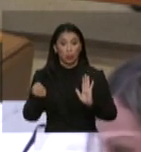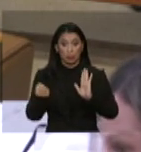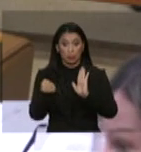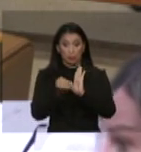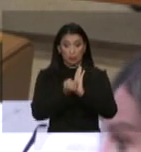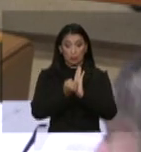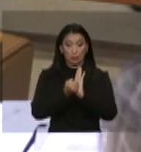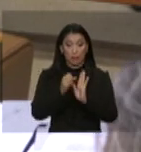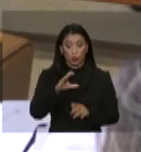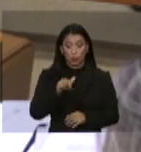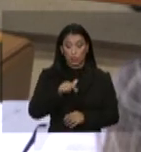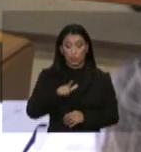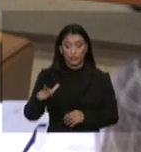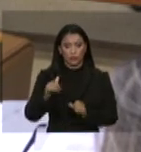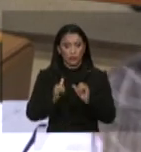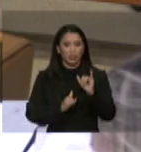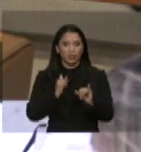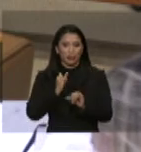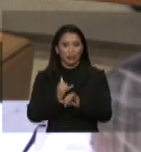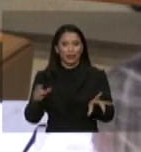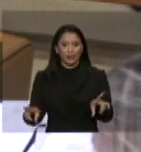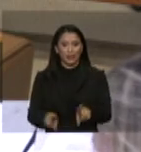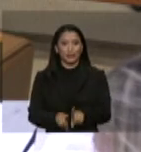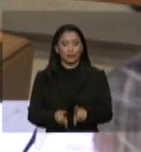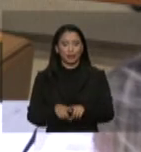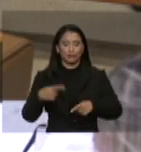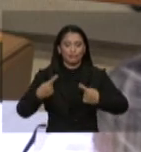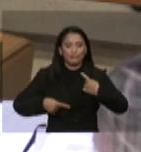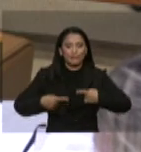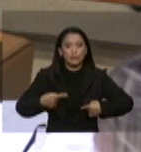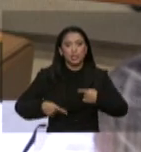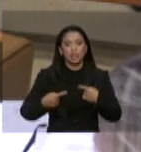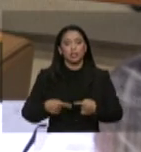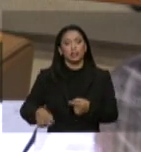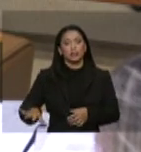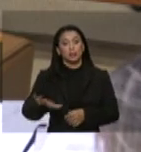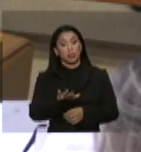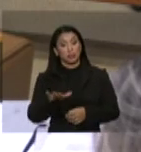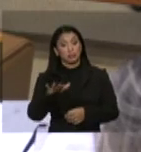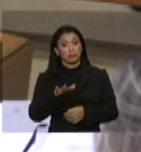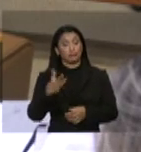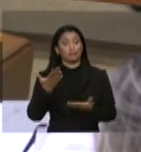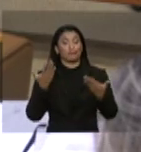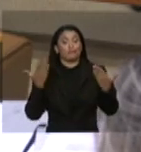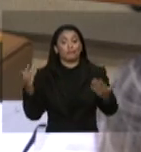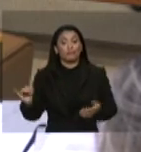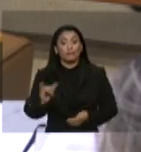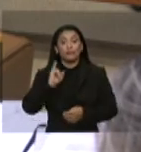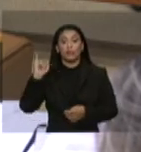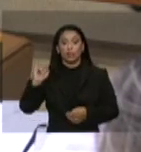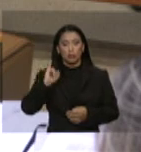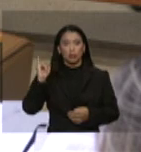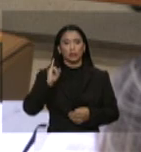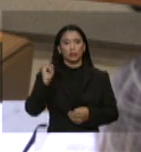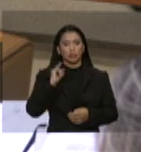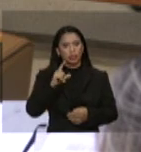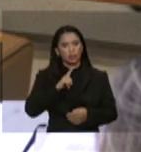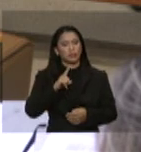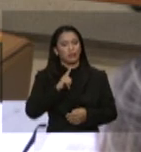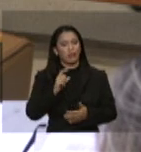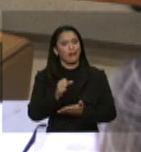civil da internet né todo esse debate que é relevante para que a gente vá dando baliza